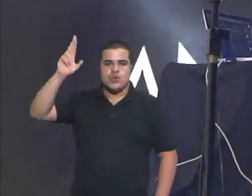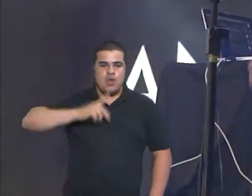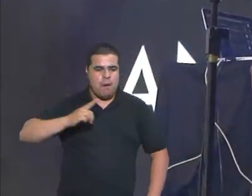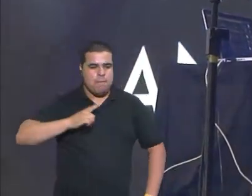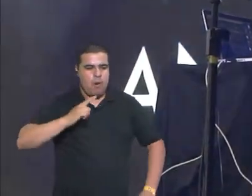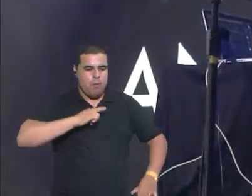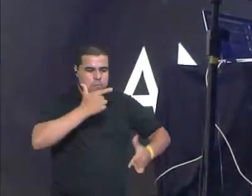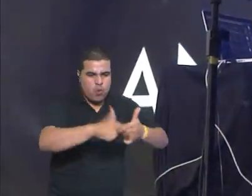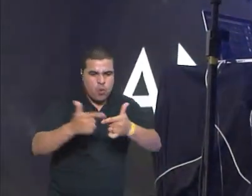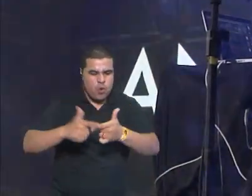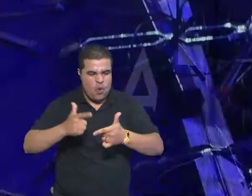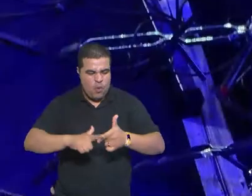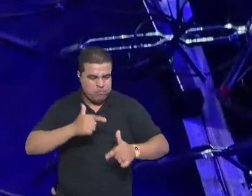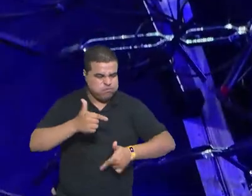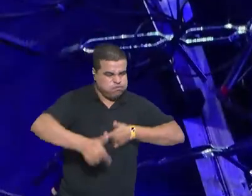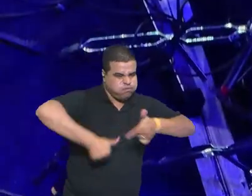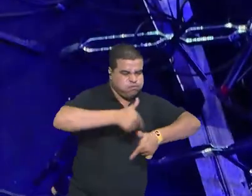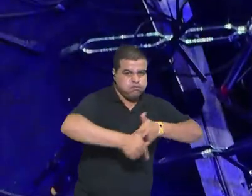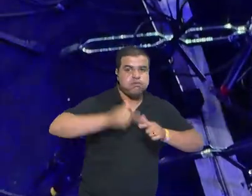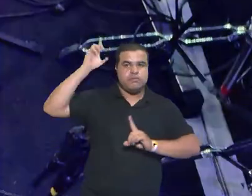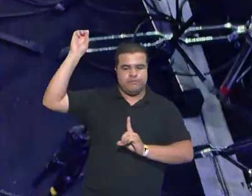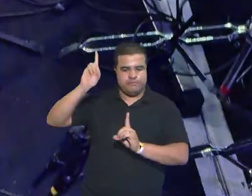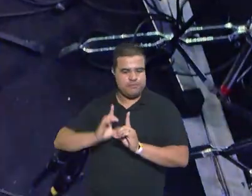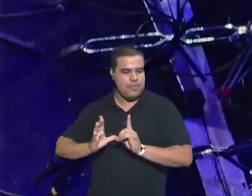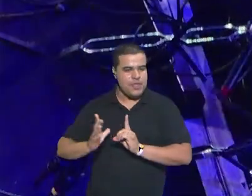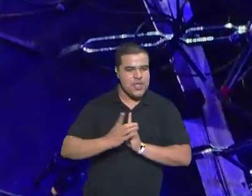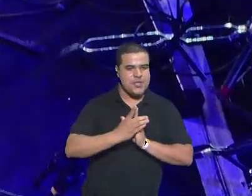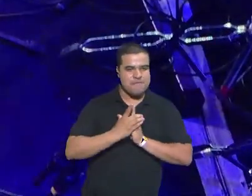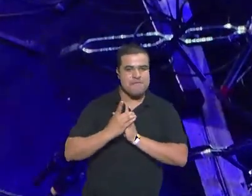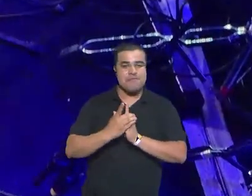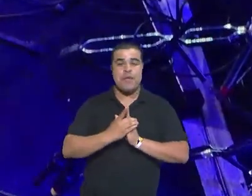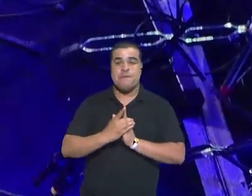na batalha eu ganhei meu Deus